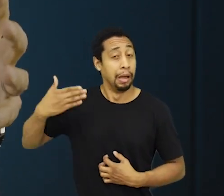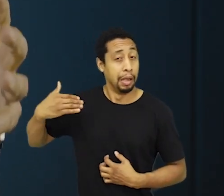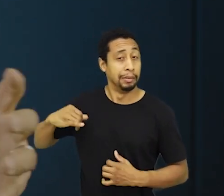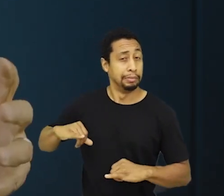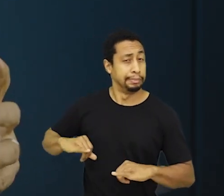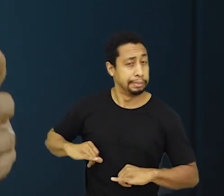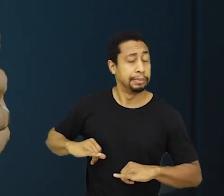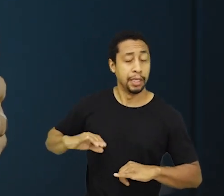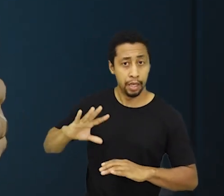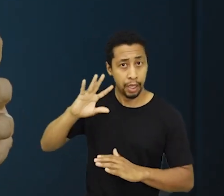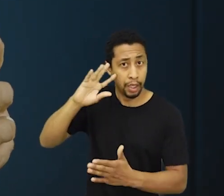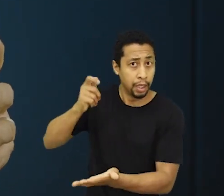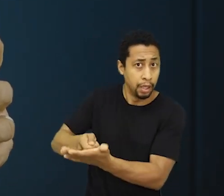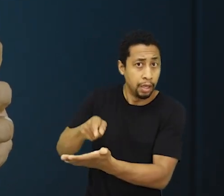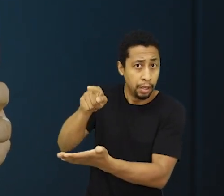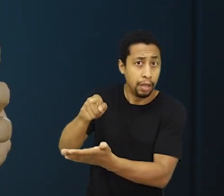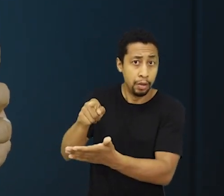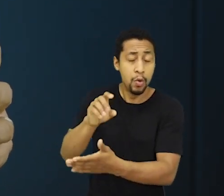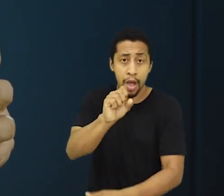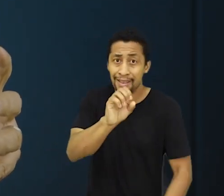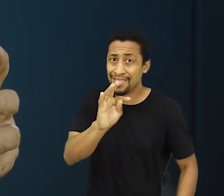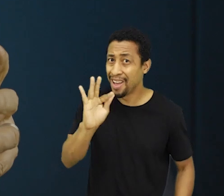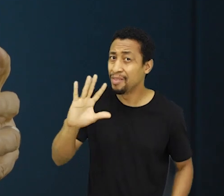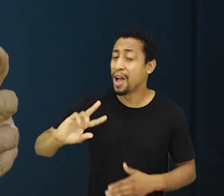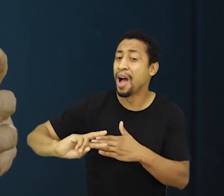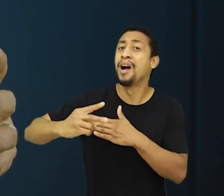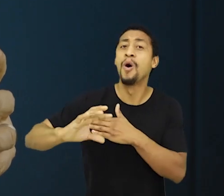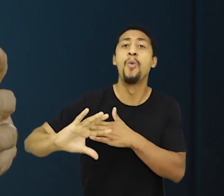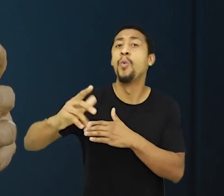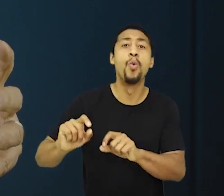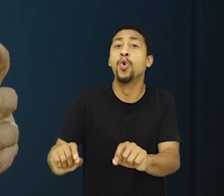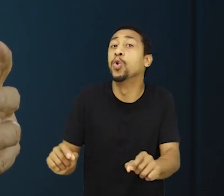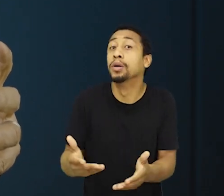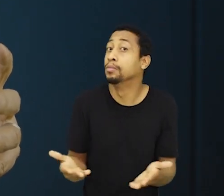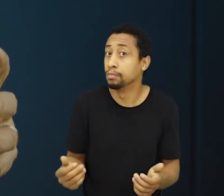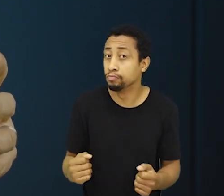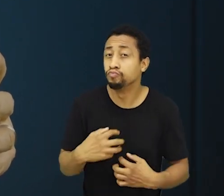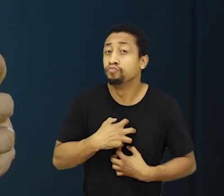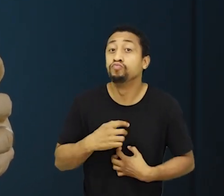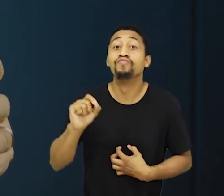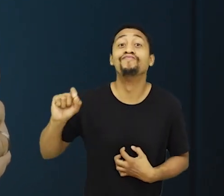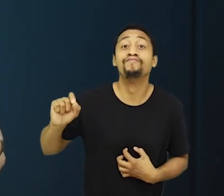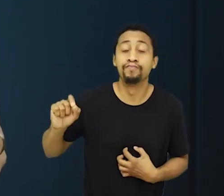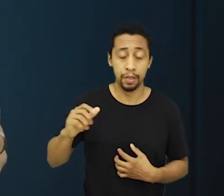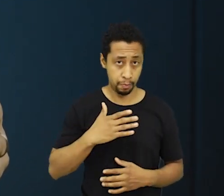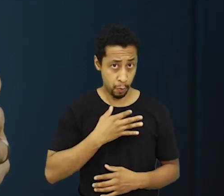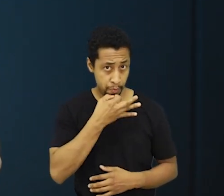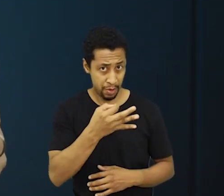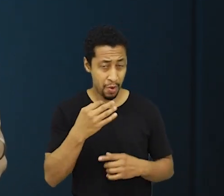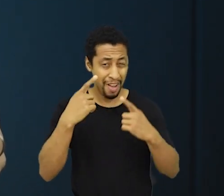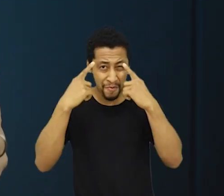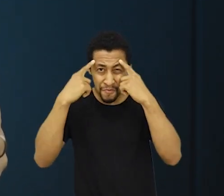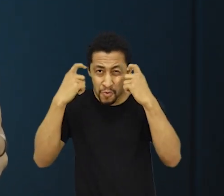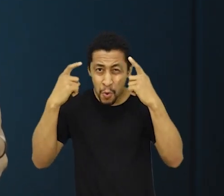dessa decisão do Supremo Tribunal Federal. E quais são esses sintomas? Na minha percepção, a violência